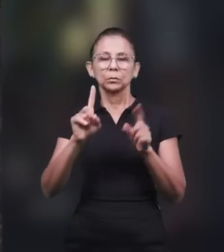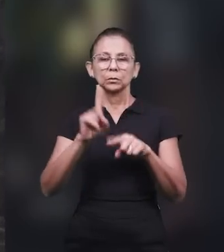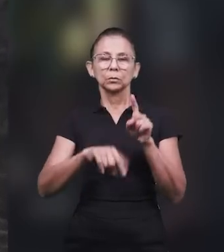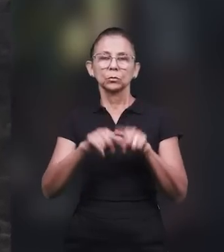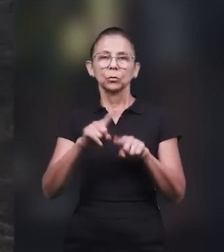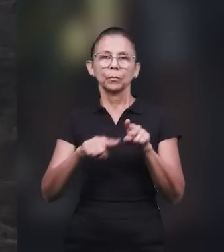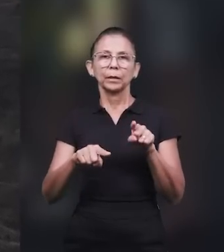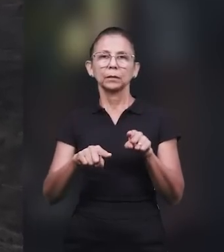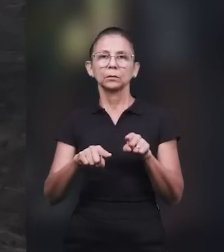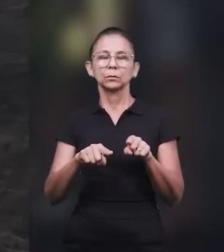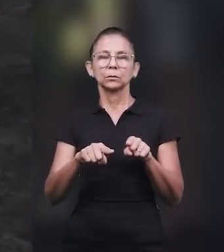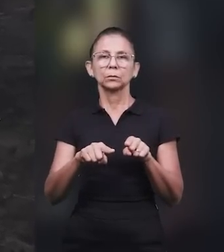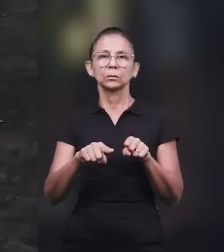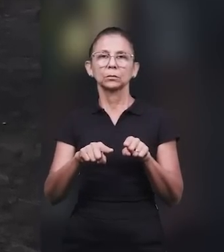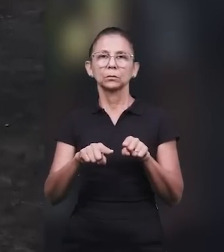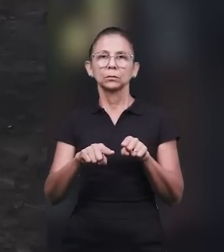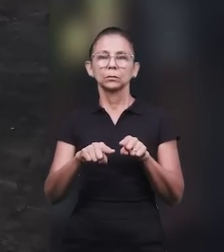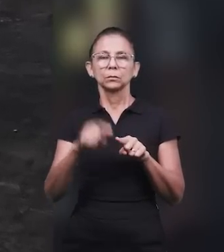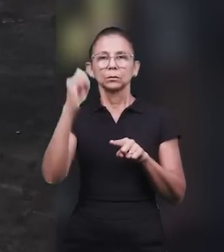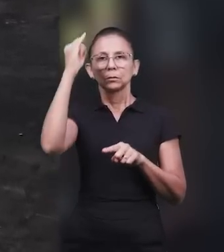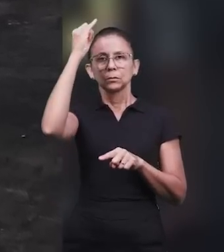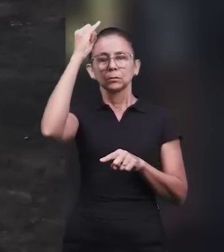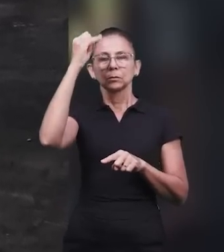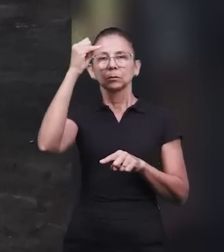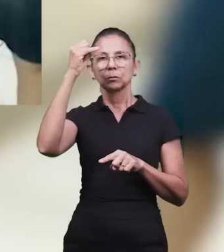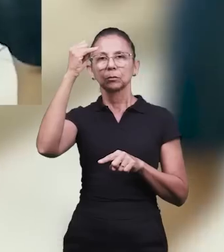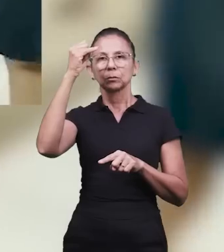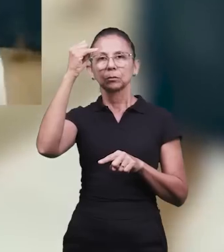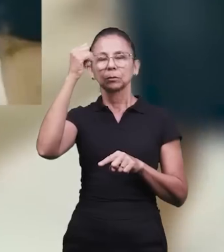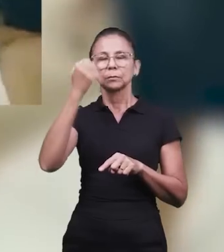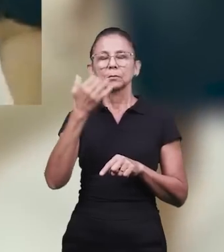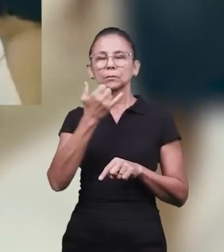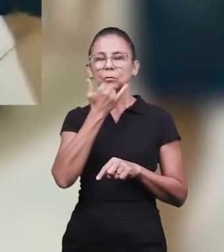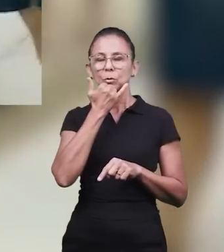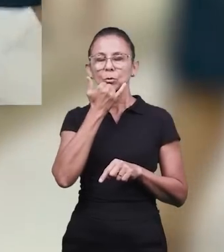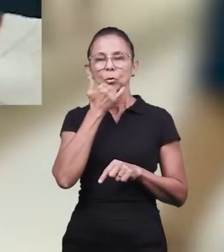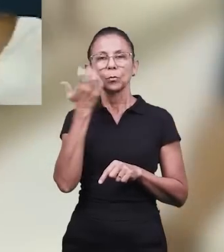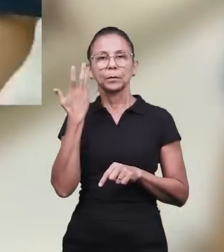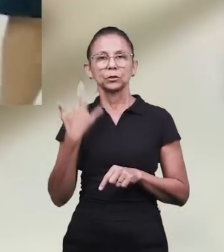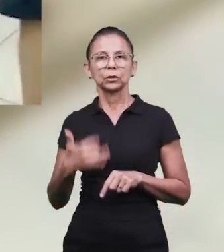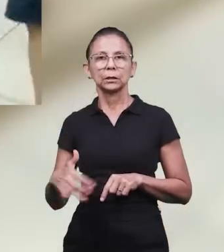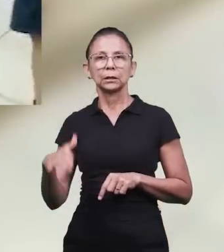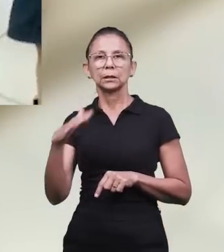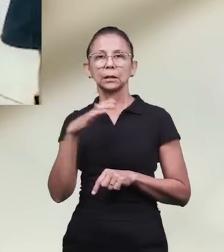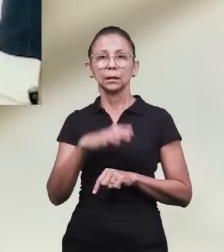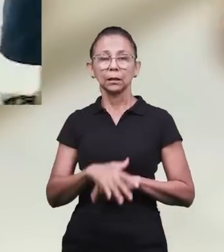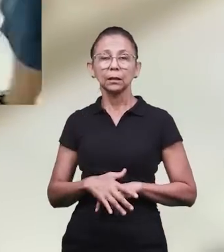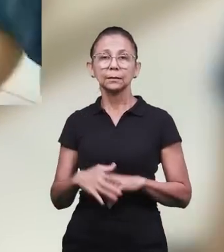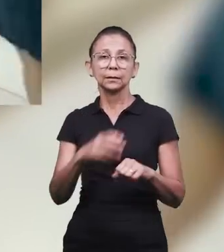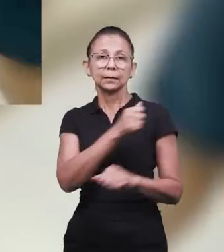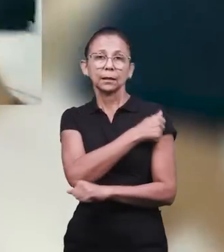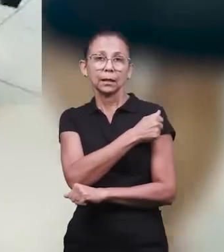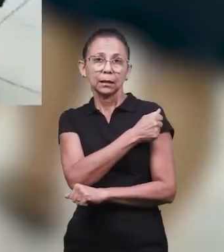a evangelização das crianças de Pato Branco, 108 participantes e muitos visitantes